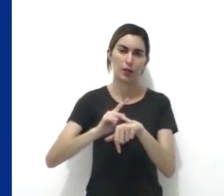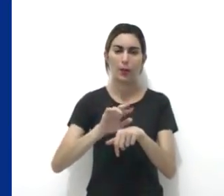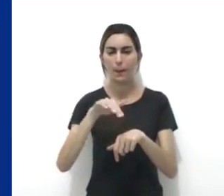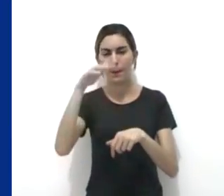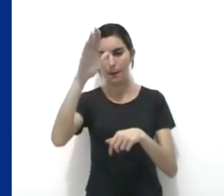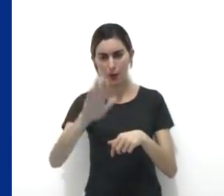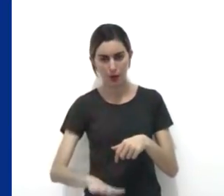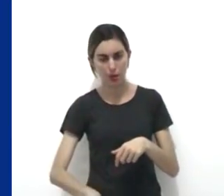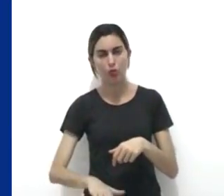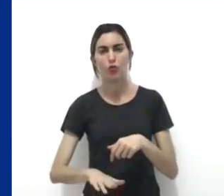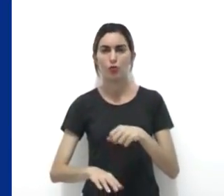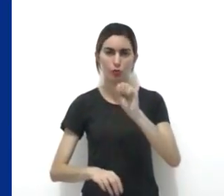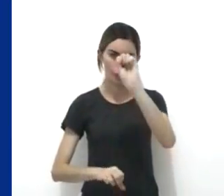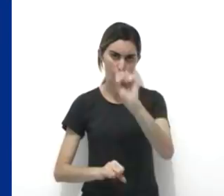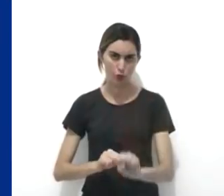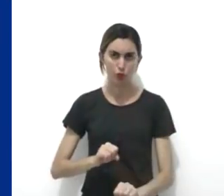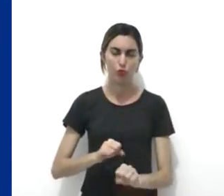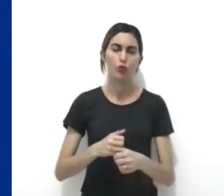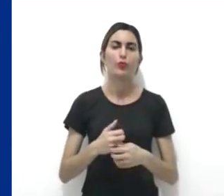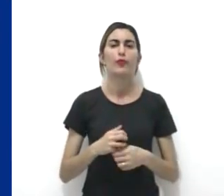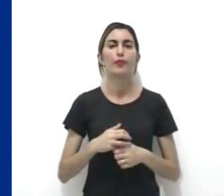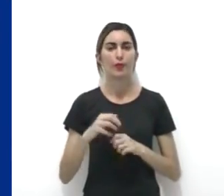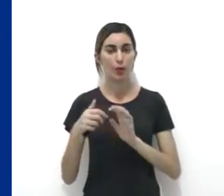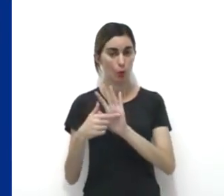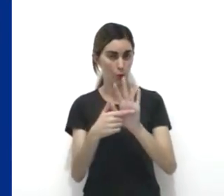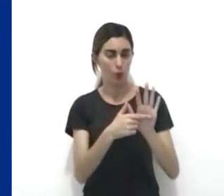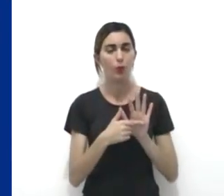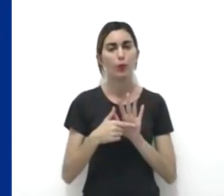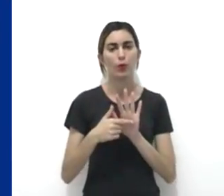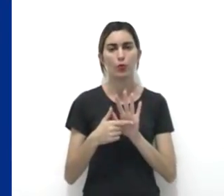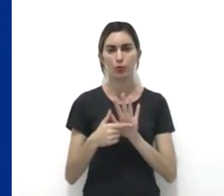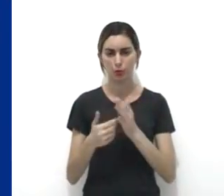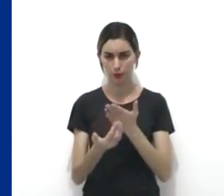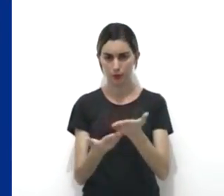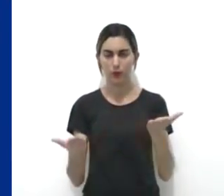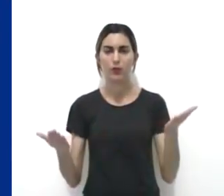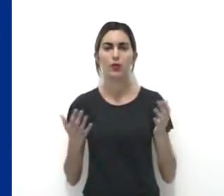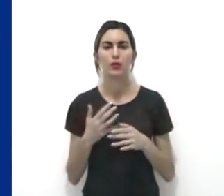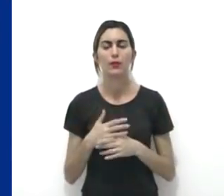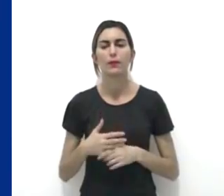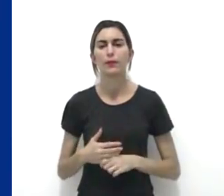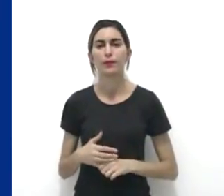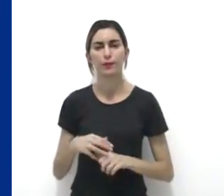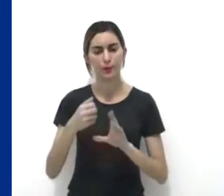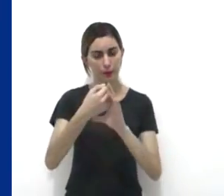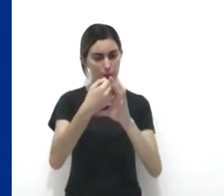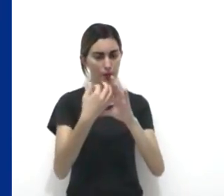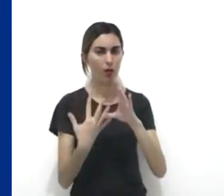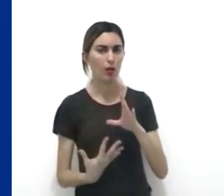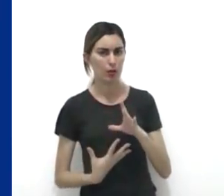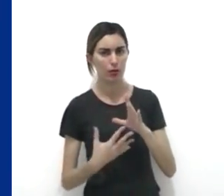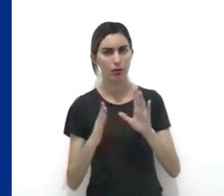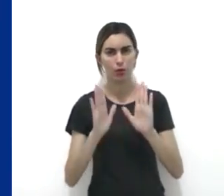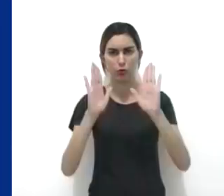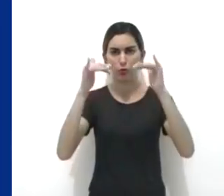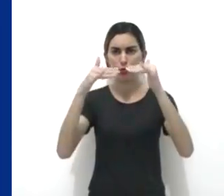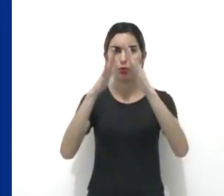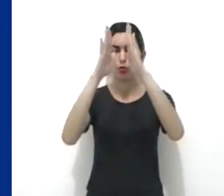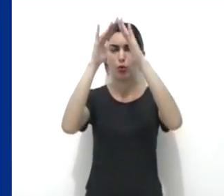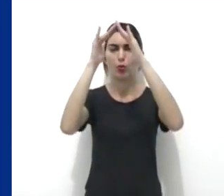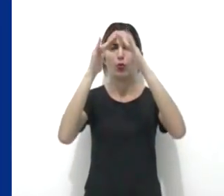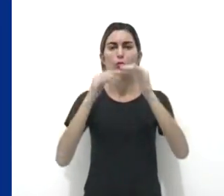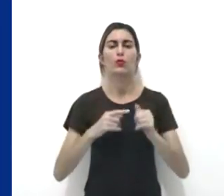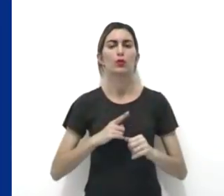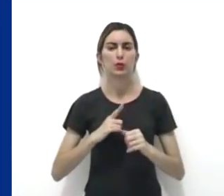pretas para baixo, ou sul. É a forma que a figura se apresenta para você agora. Característica das torres.